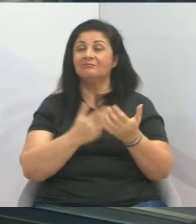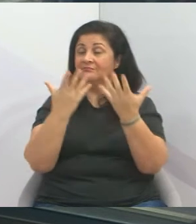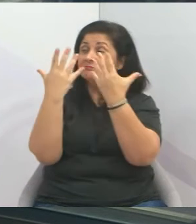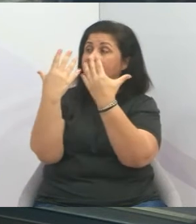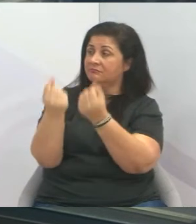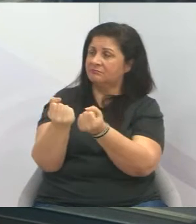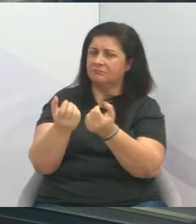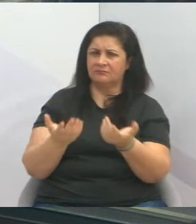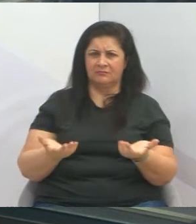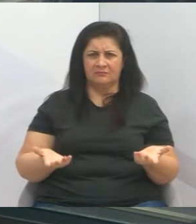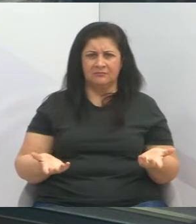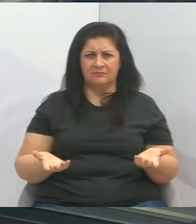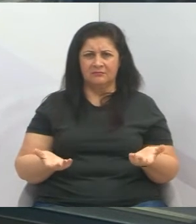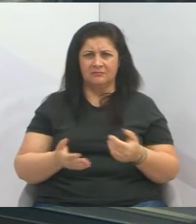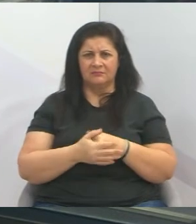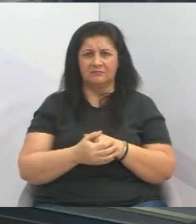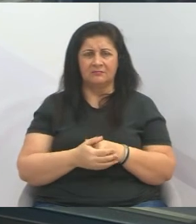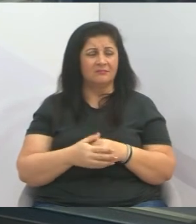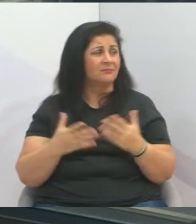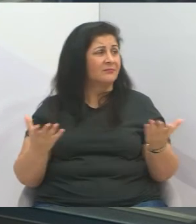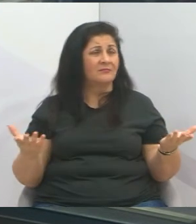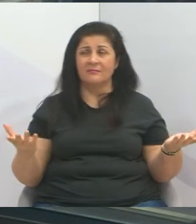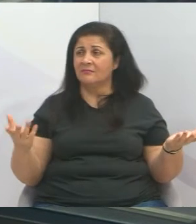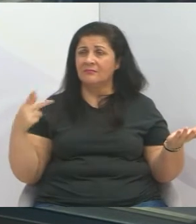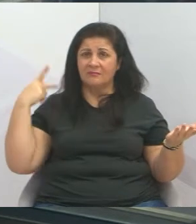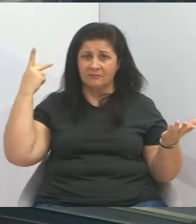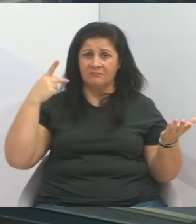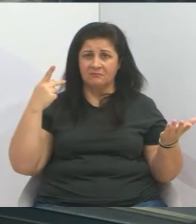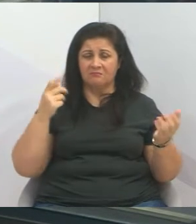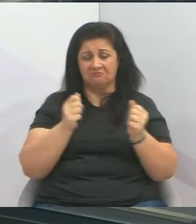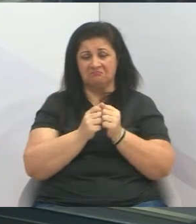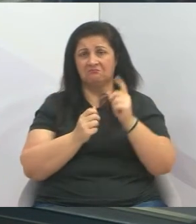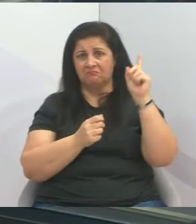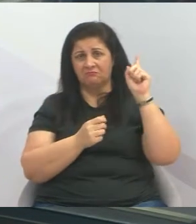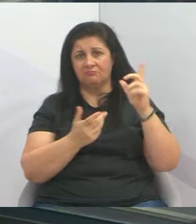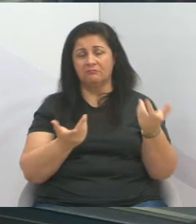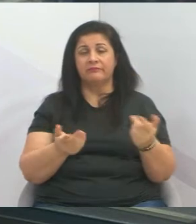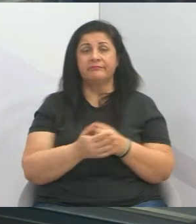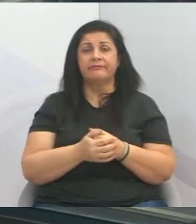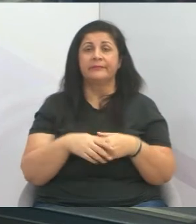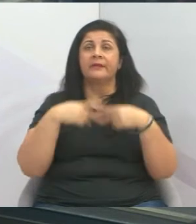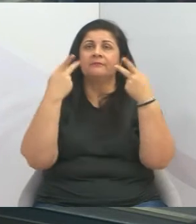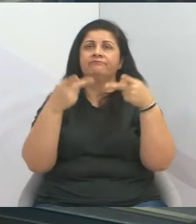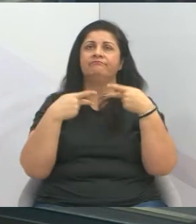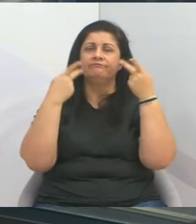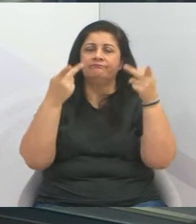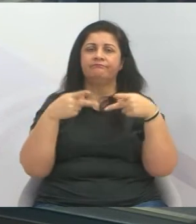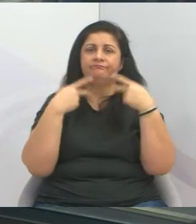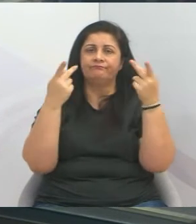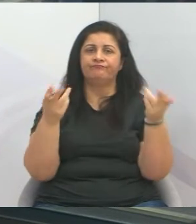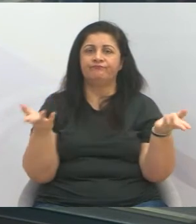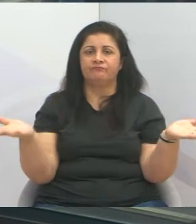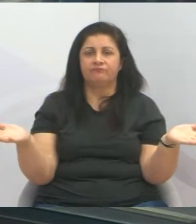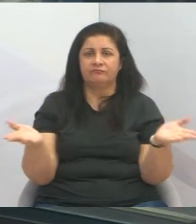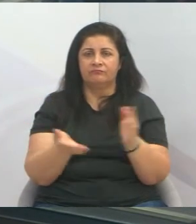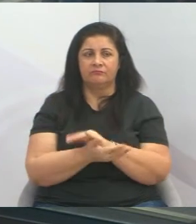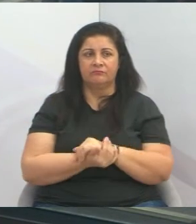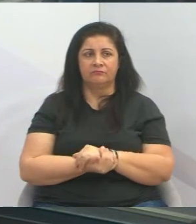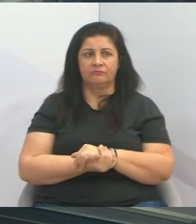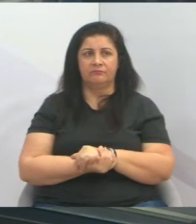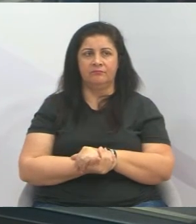Amém os nobres pares aqui Inclusive eu nós vamos aqui ficar falando ao vento